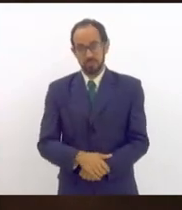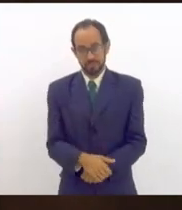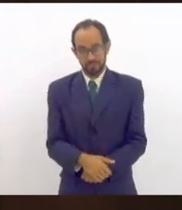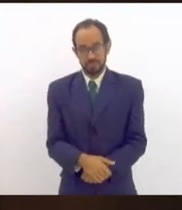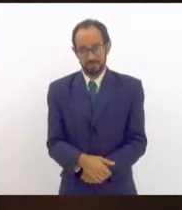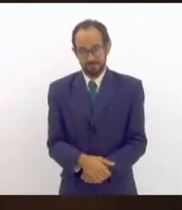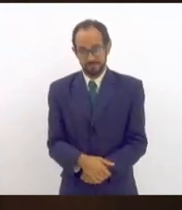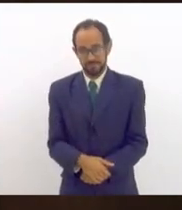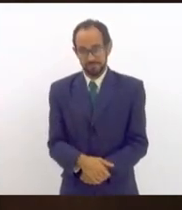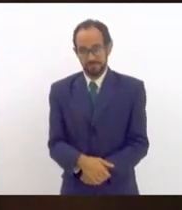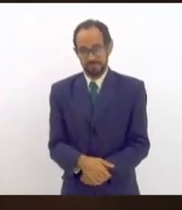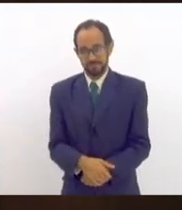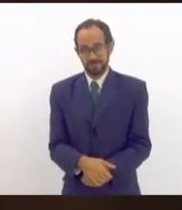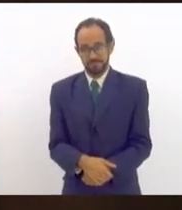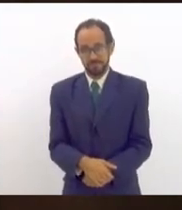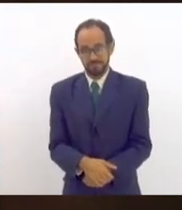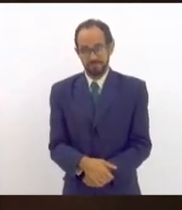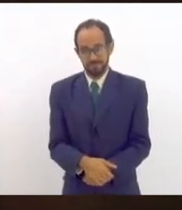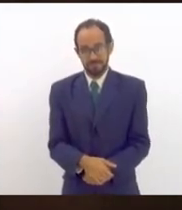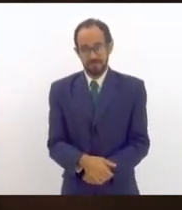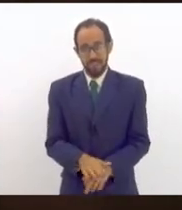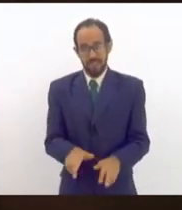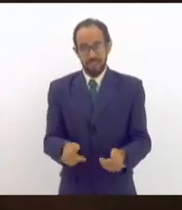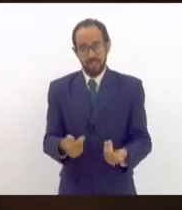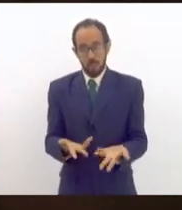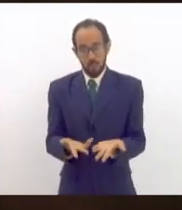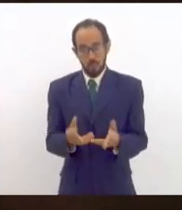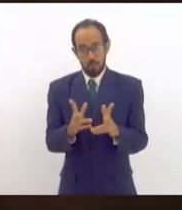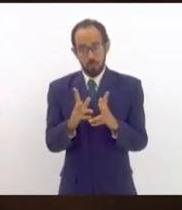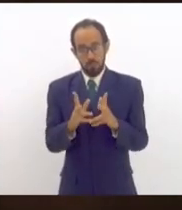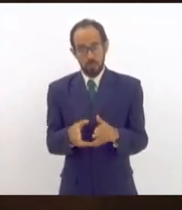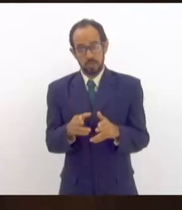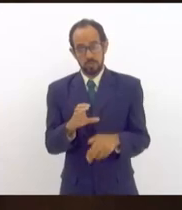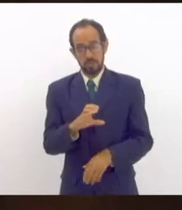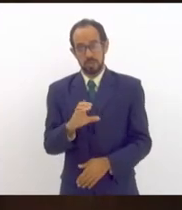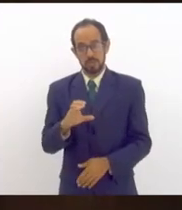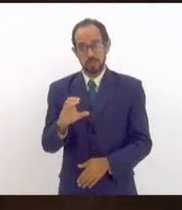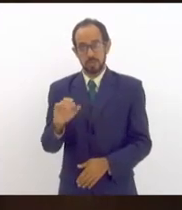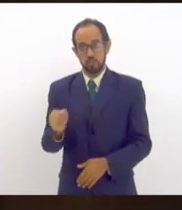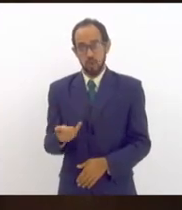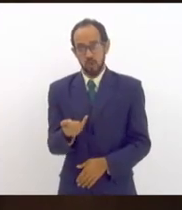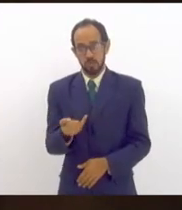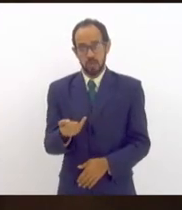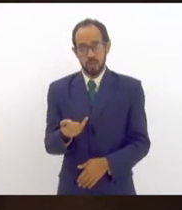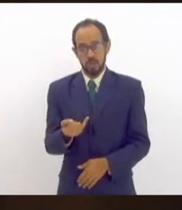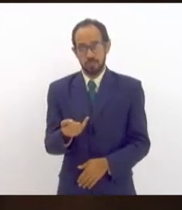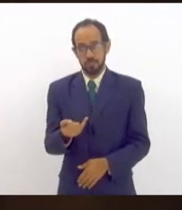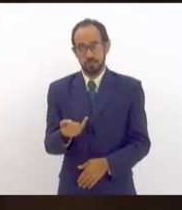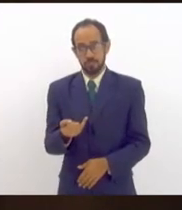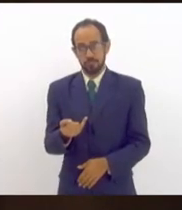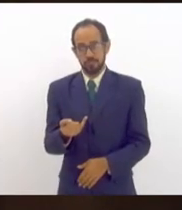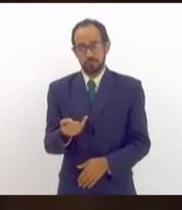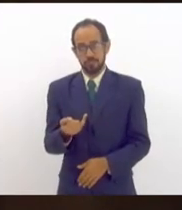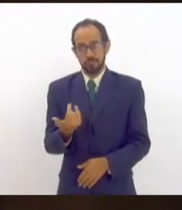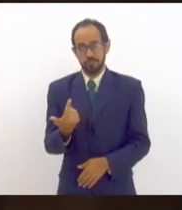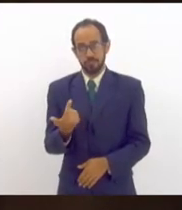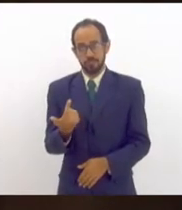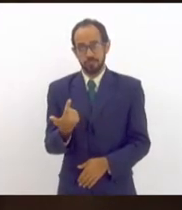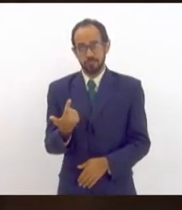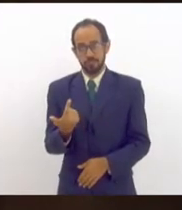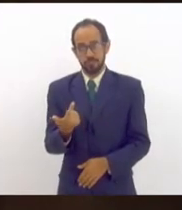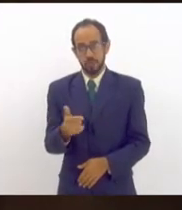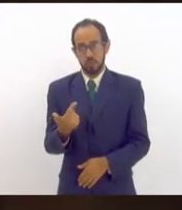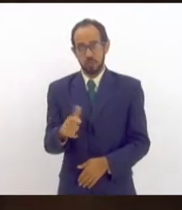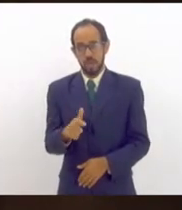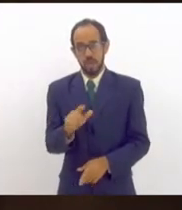Então apesar da ccj não não ter o que nós